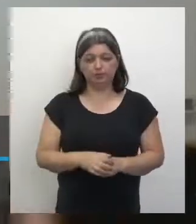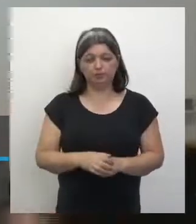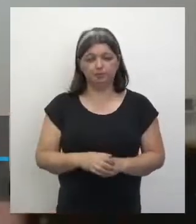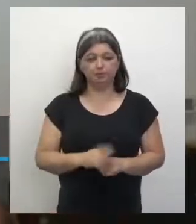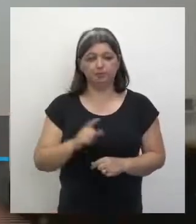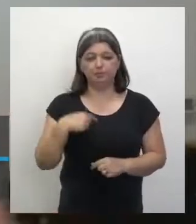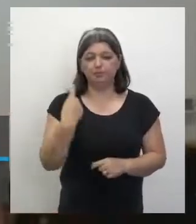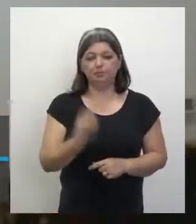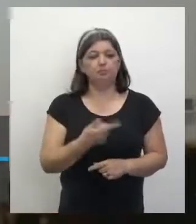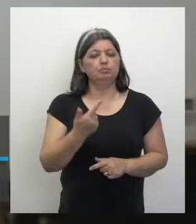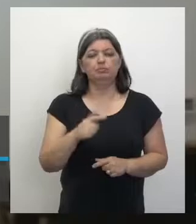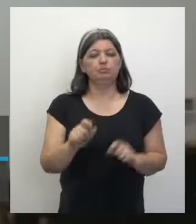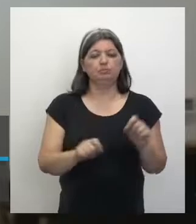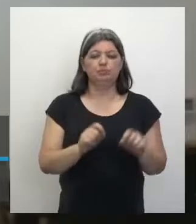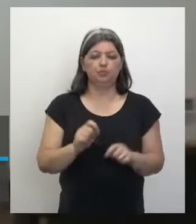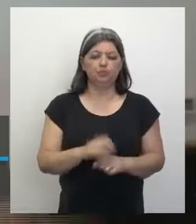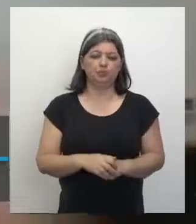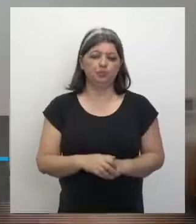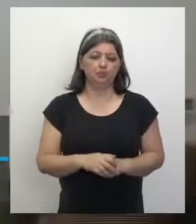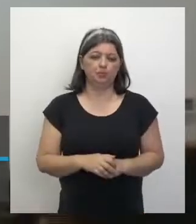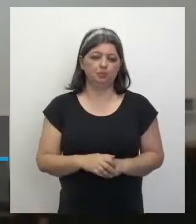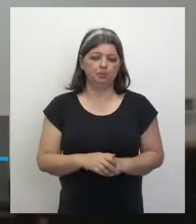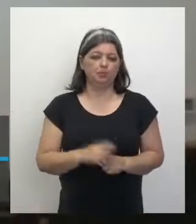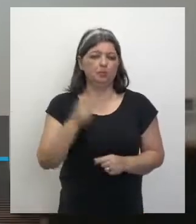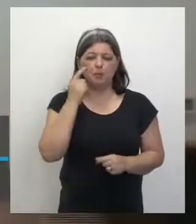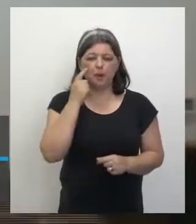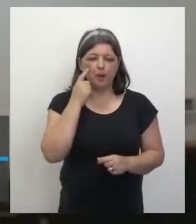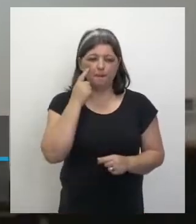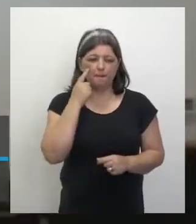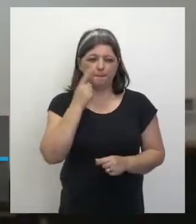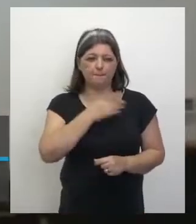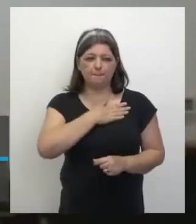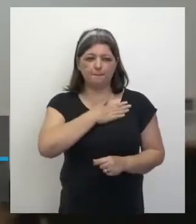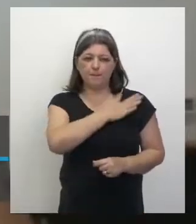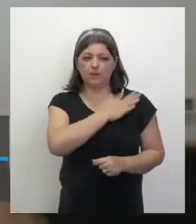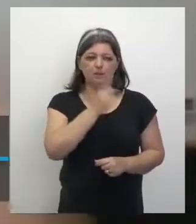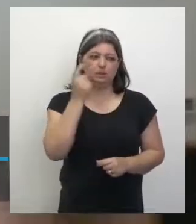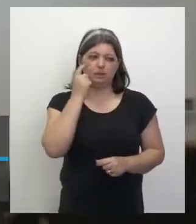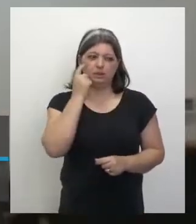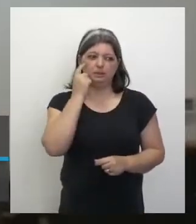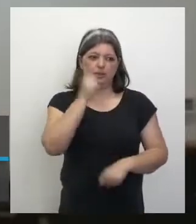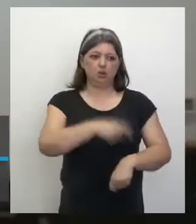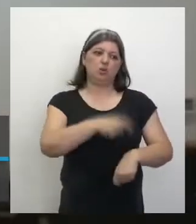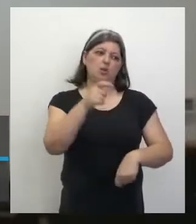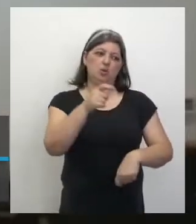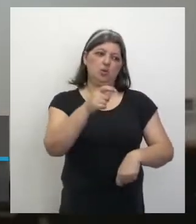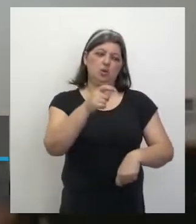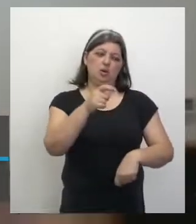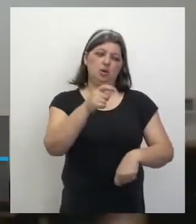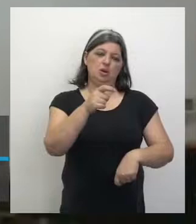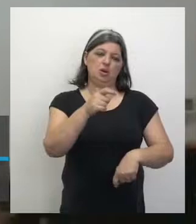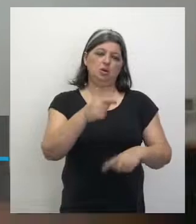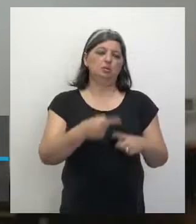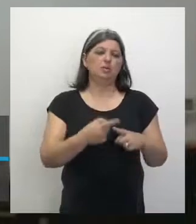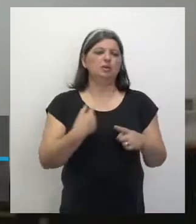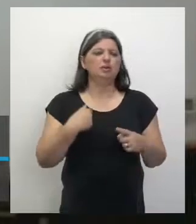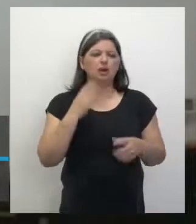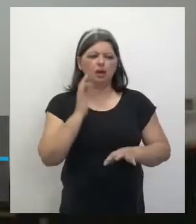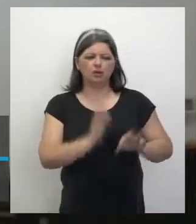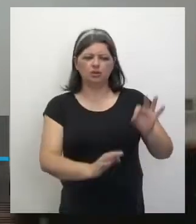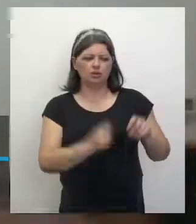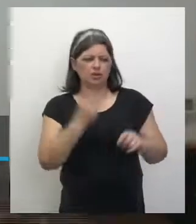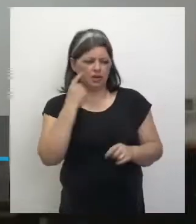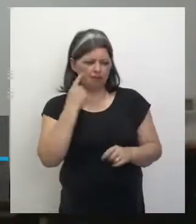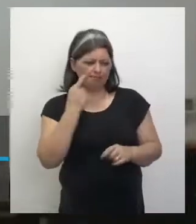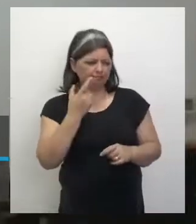não tenha o quê? Essa questão de, digamos, imediatista, né? O preconceito, o pré-julgamento, ou seja, um julgamento sem ter o